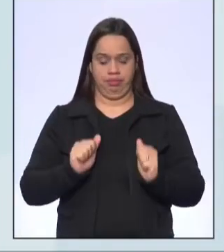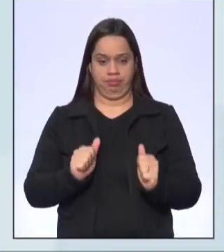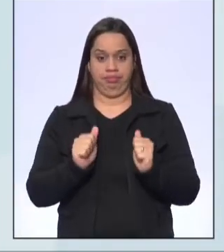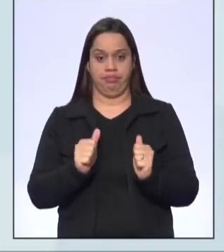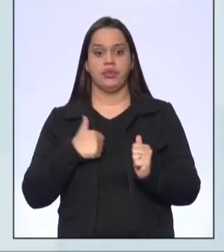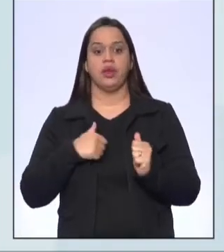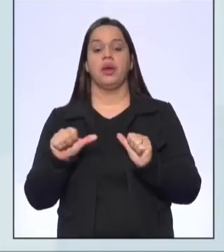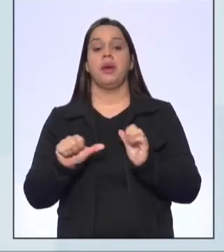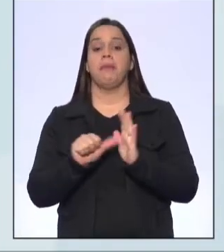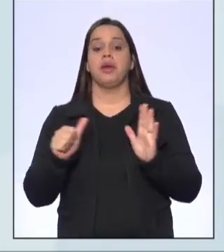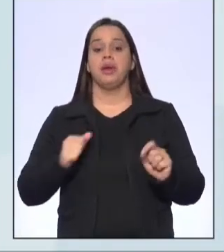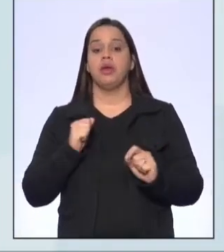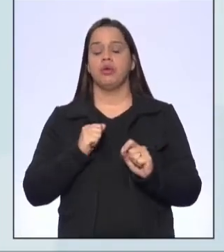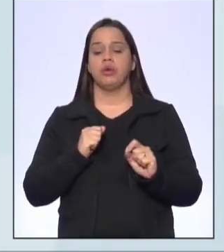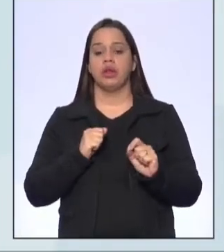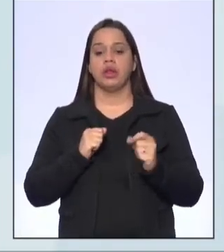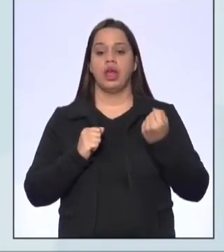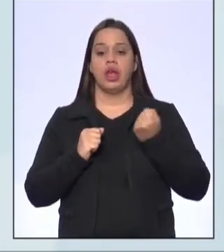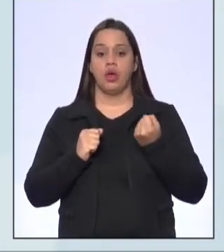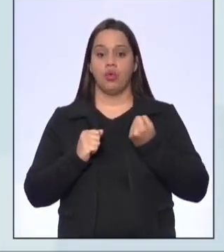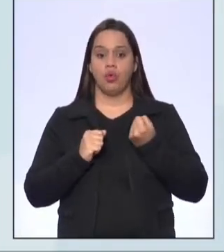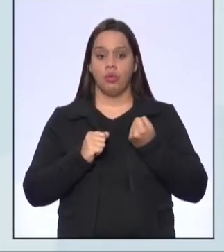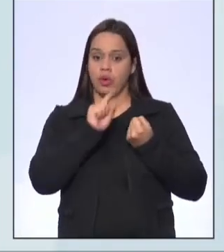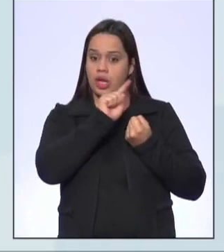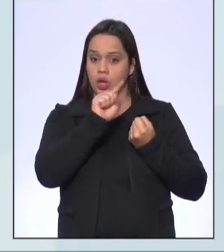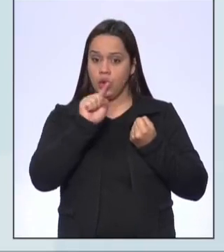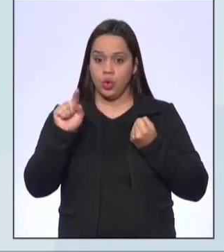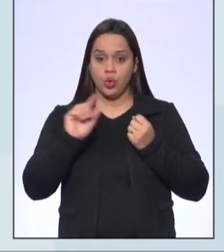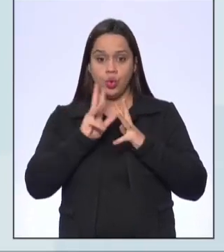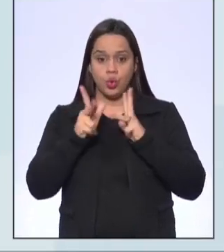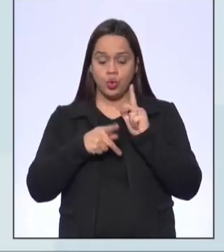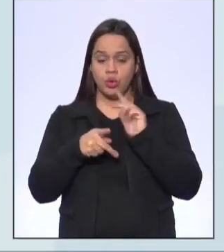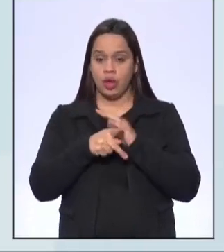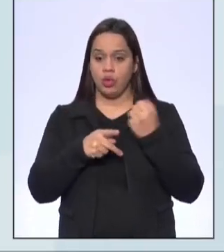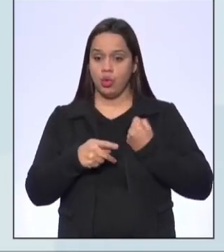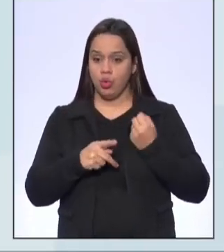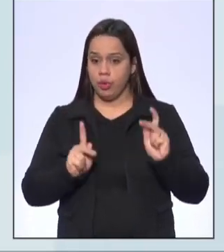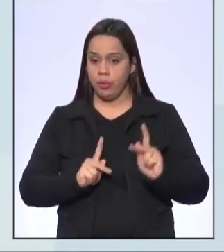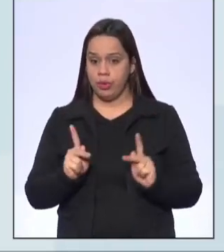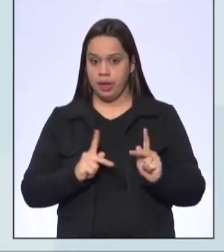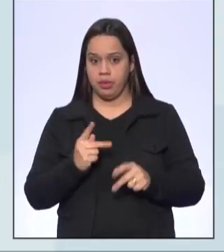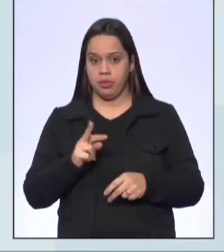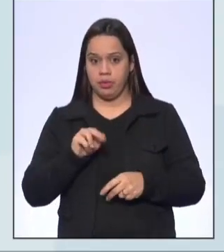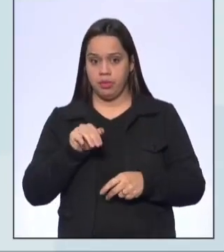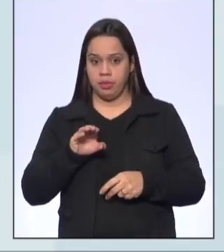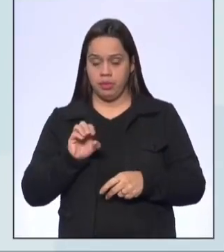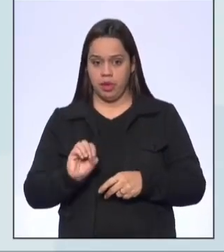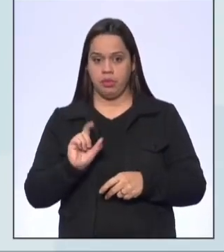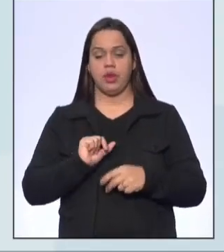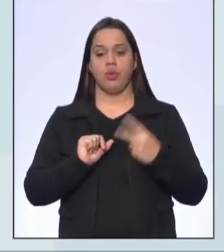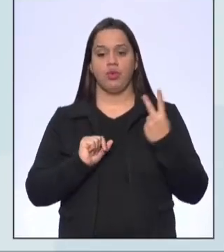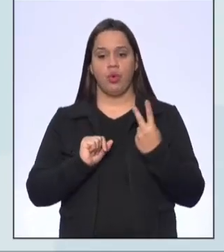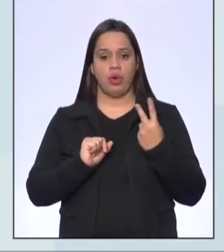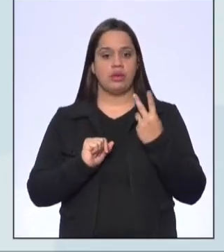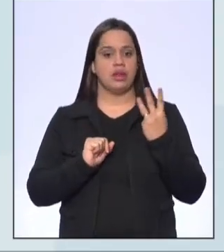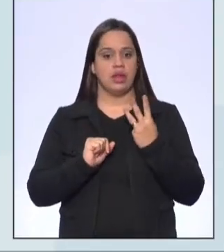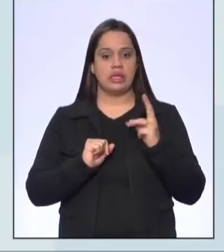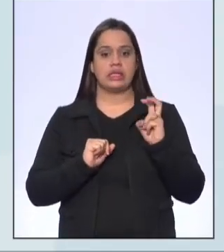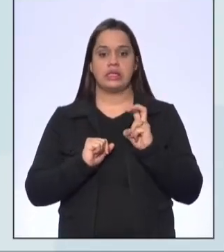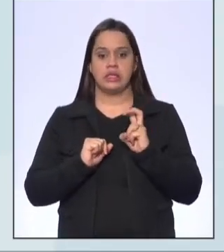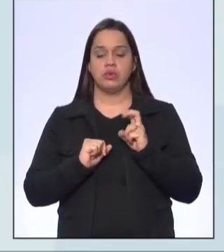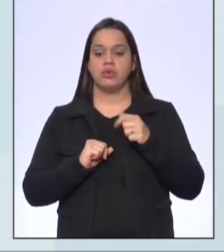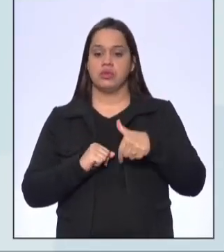eu numerei todos os termos que são primos, né, Rafa? Como a gente tinha comentado. Então, 2, 3,